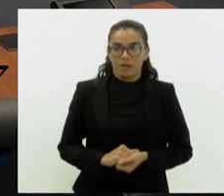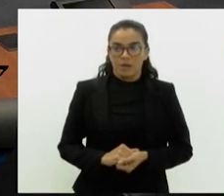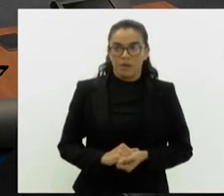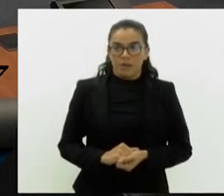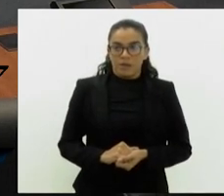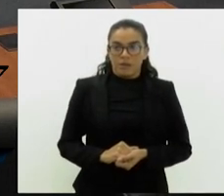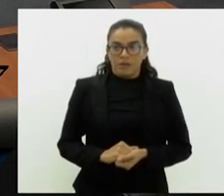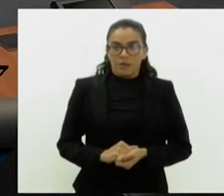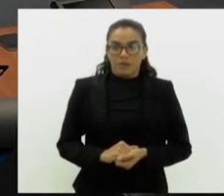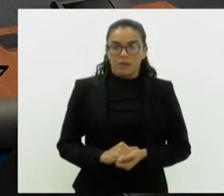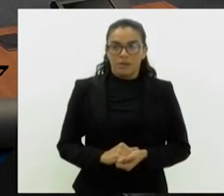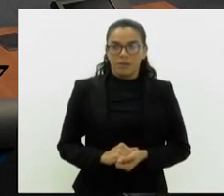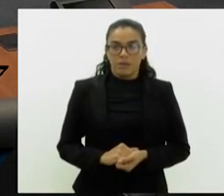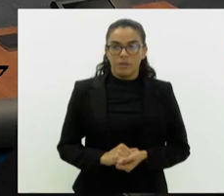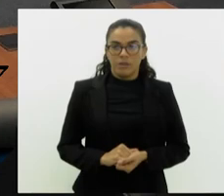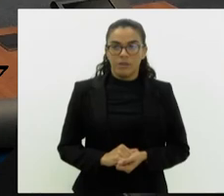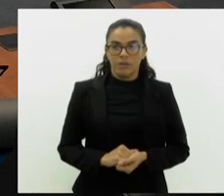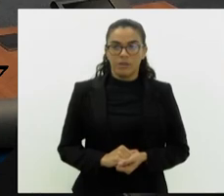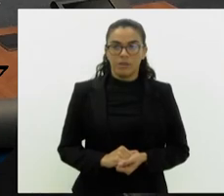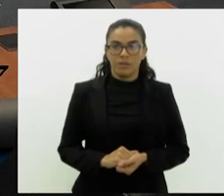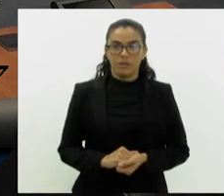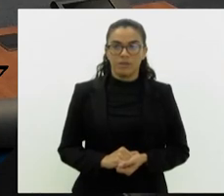anterior Cadê